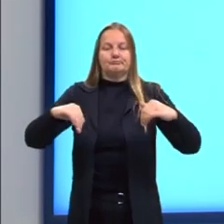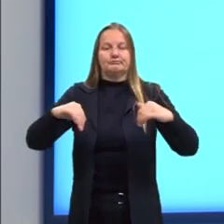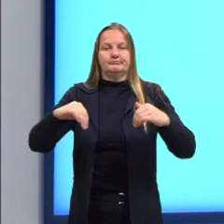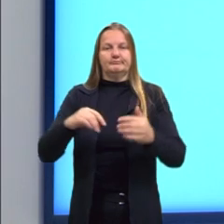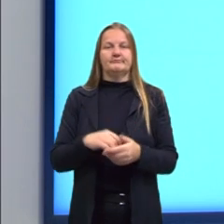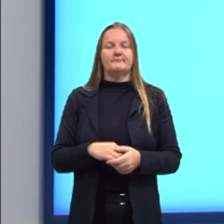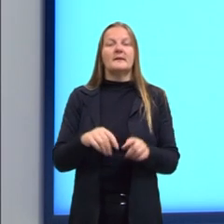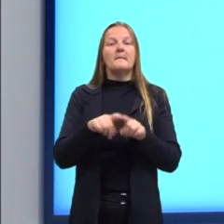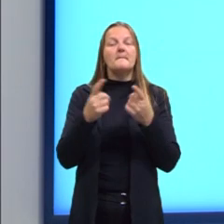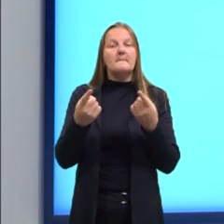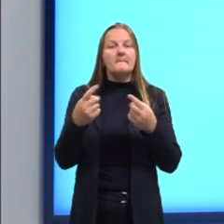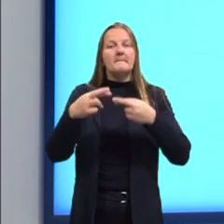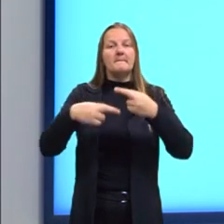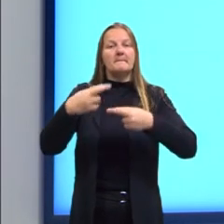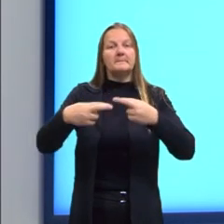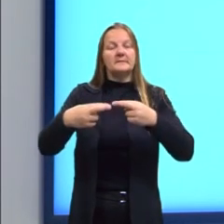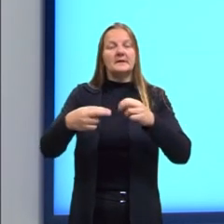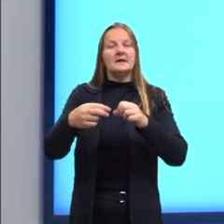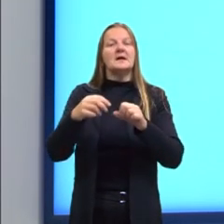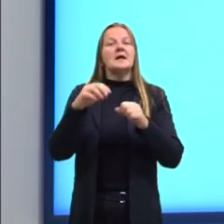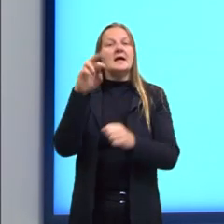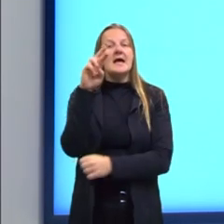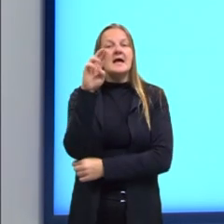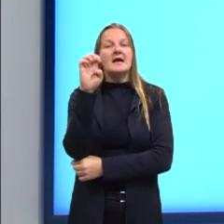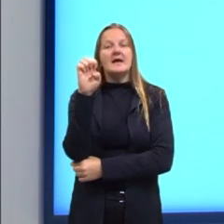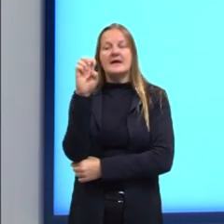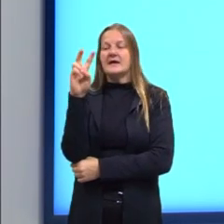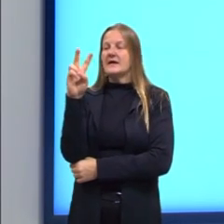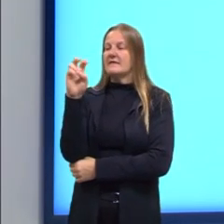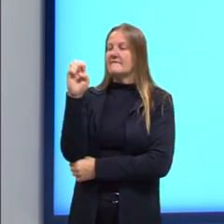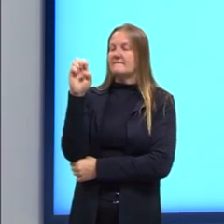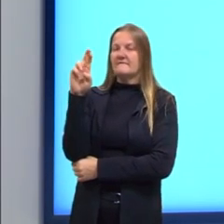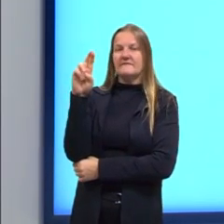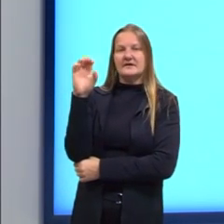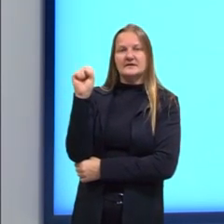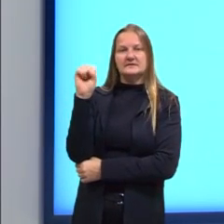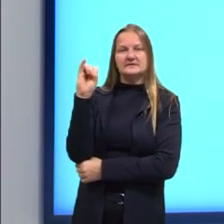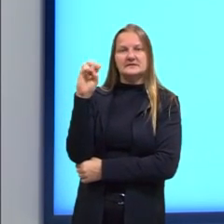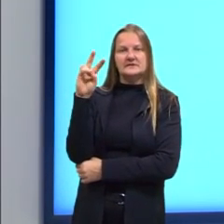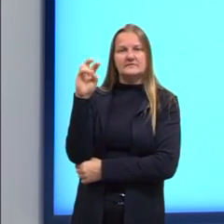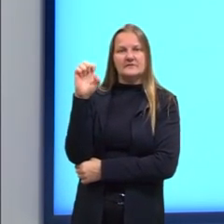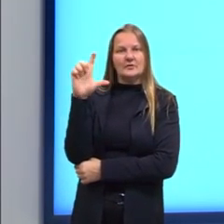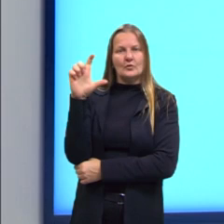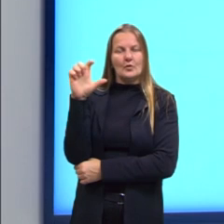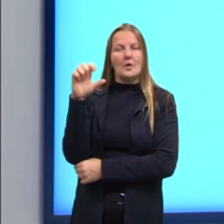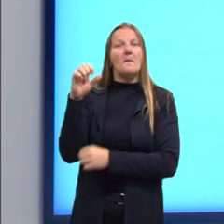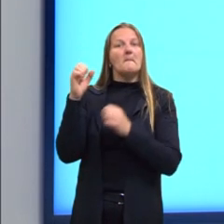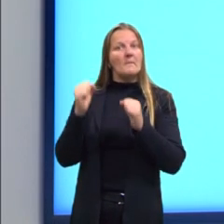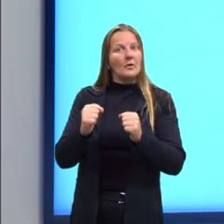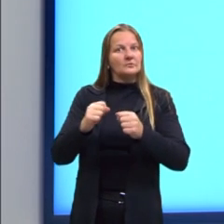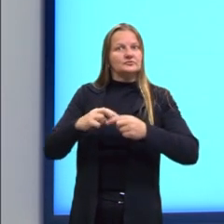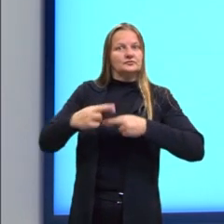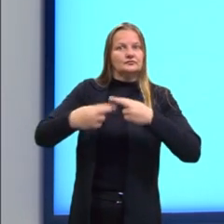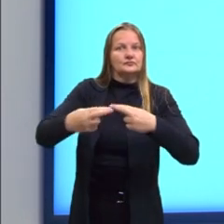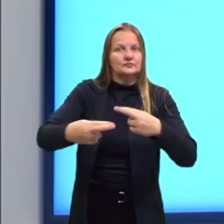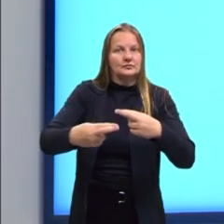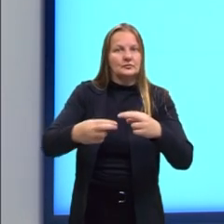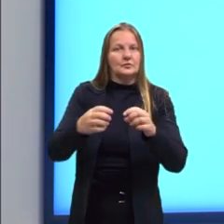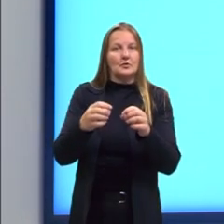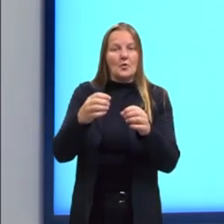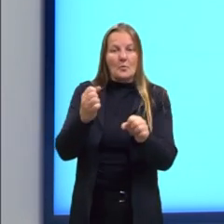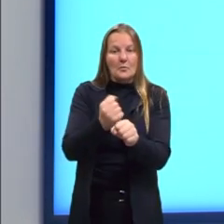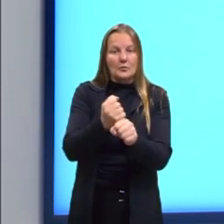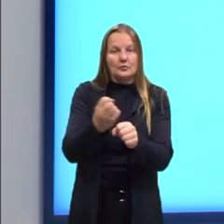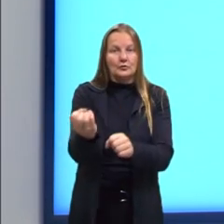já as reações reversíveis ocorre dos dois lados ocorre tampa geração de